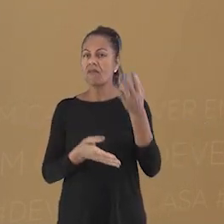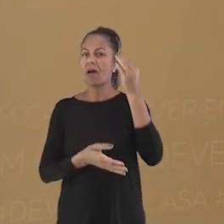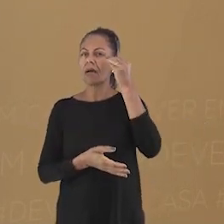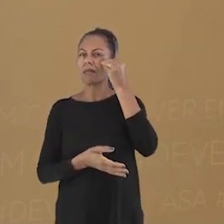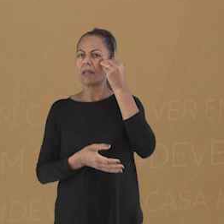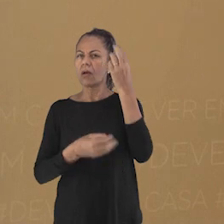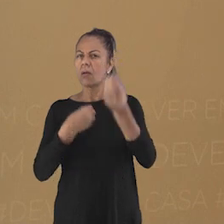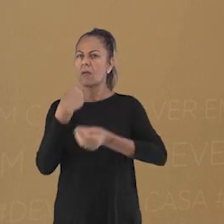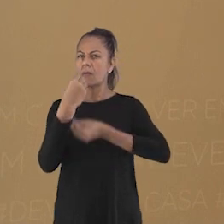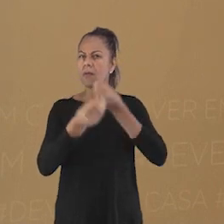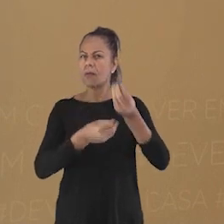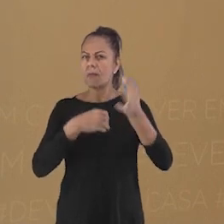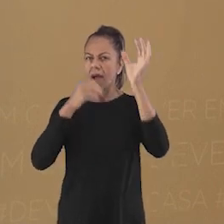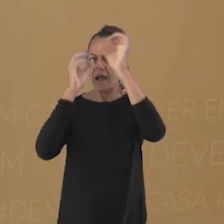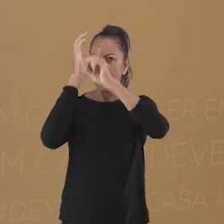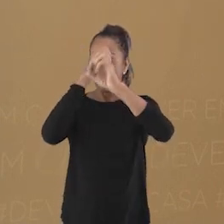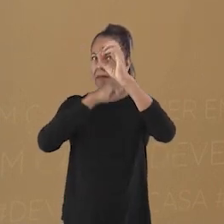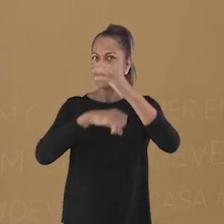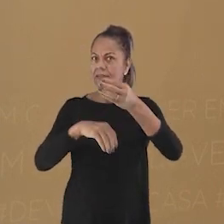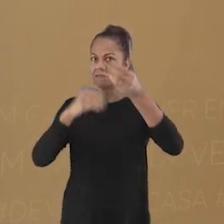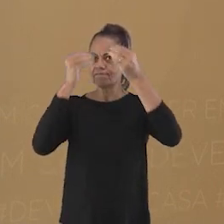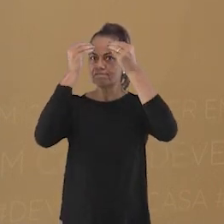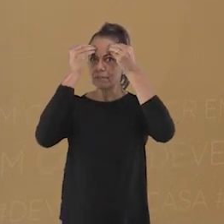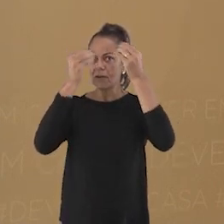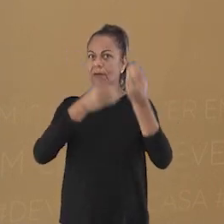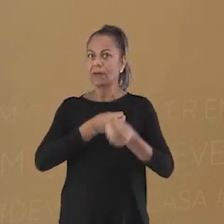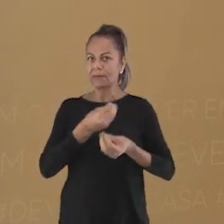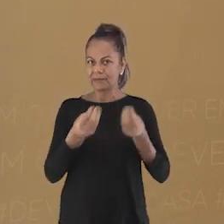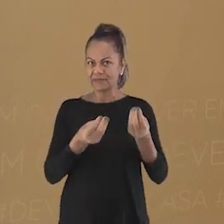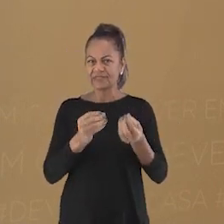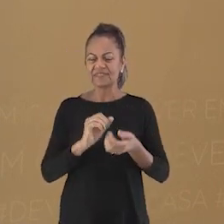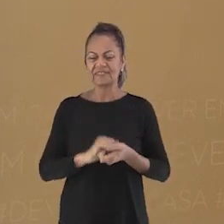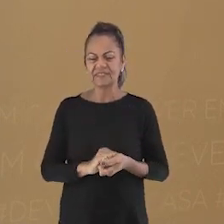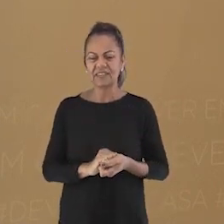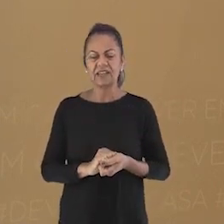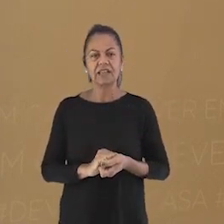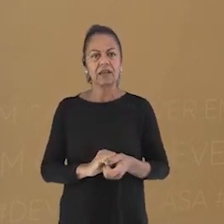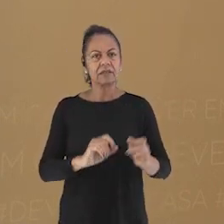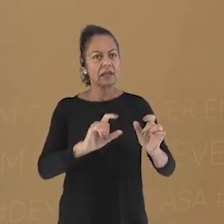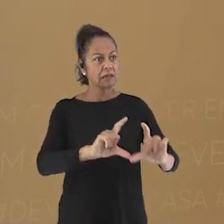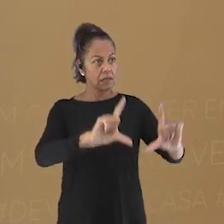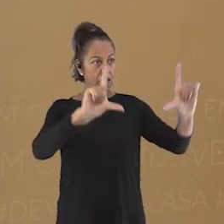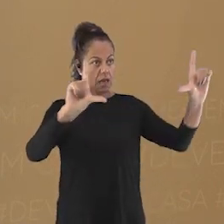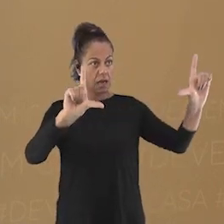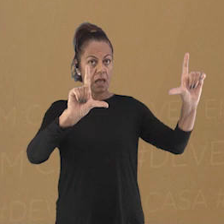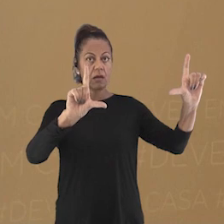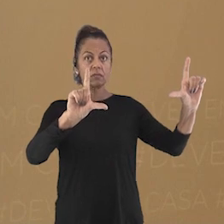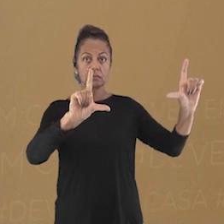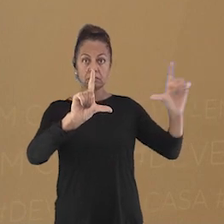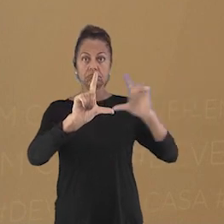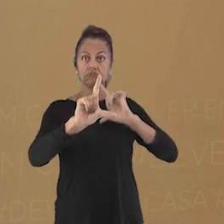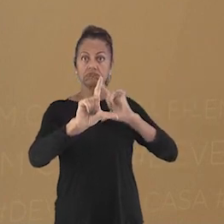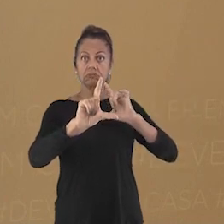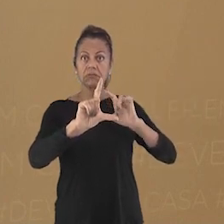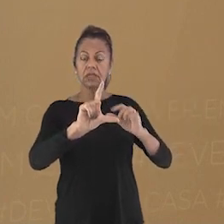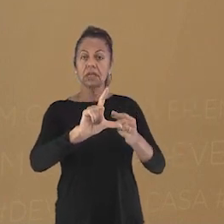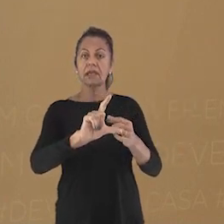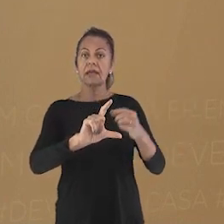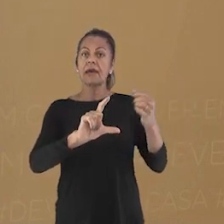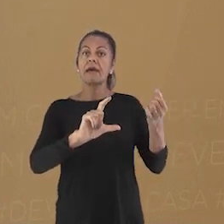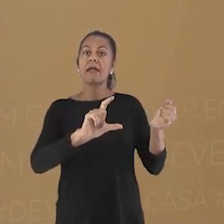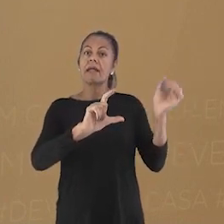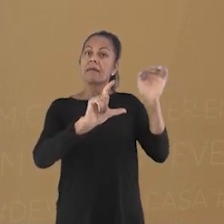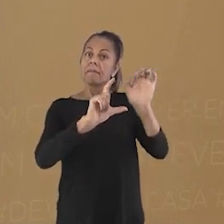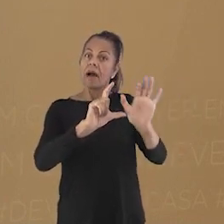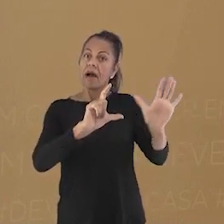conhecimentos. O seu, no caso. Eu vou colocar aqui na tela 3 desenhos diferentes, representando uma fração, cada um